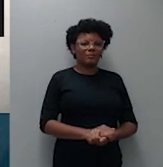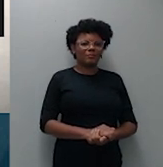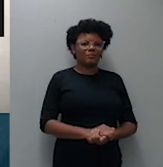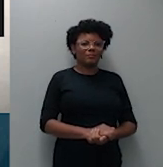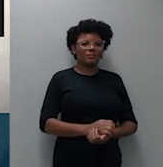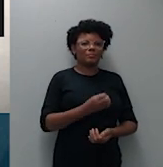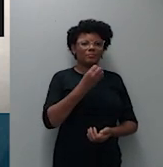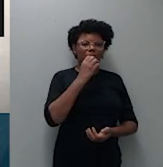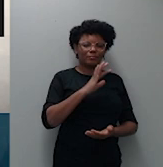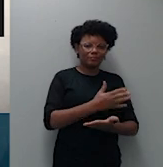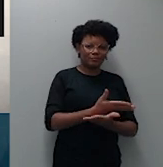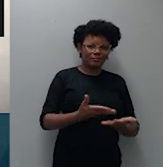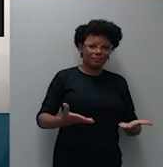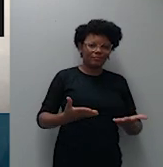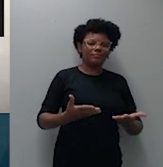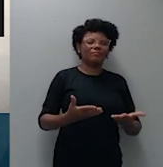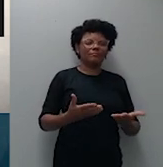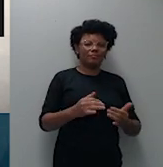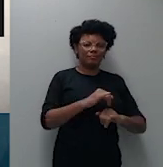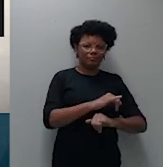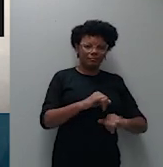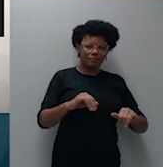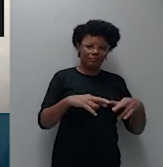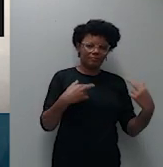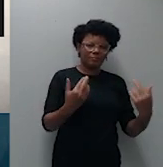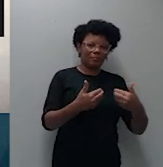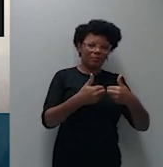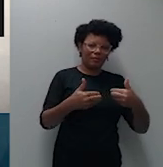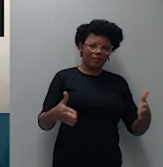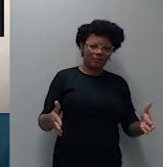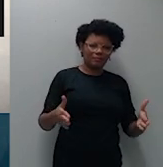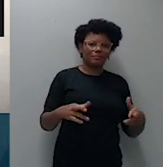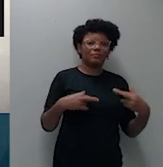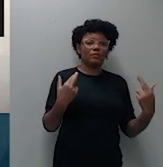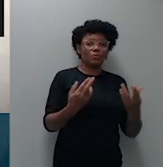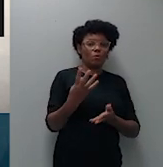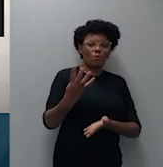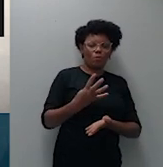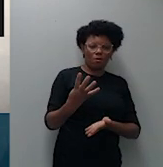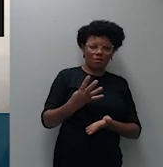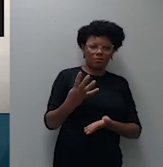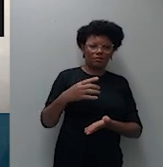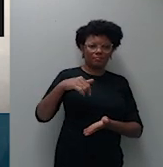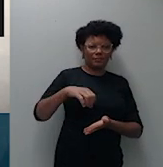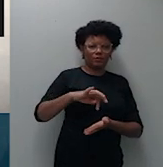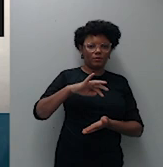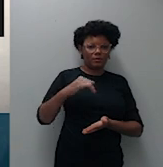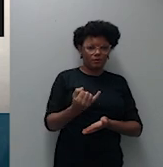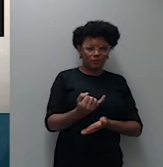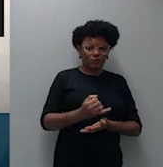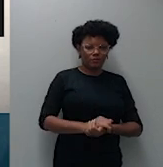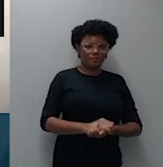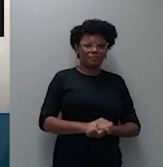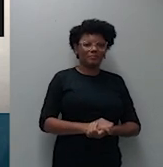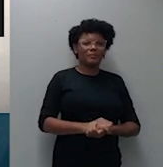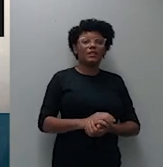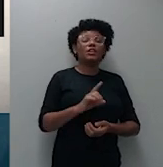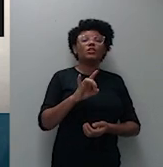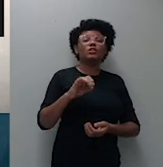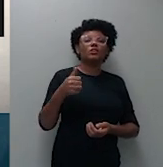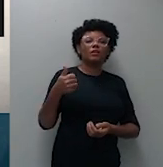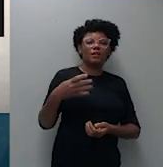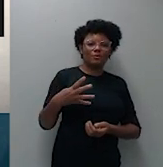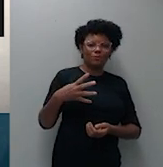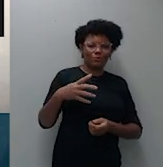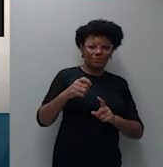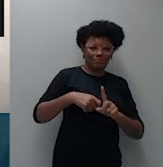cordial Boa tarde a todos eu declaro aberta a sessão ordinária da 4ª turma do Superior Tribunal de Justiça do